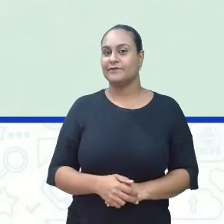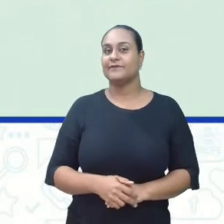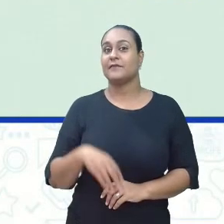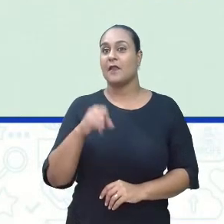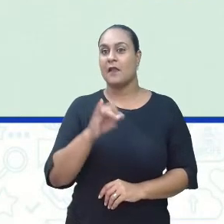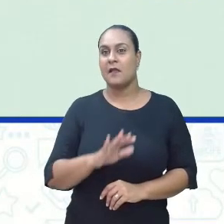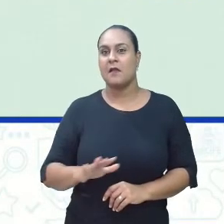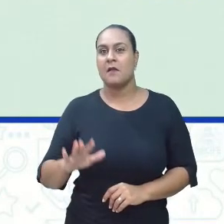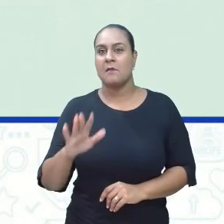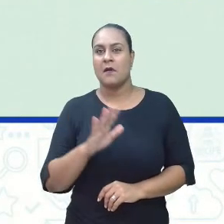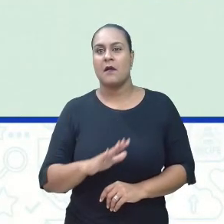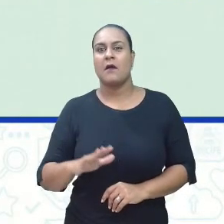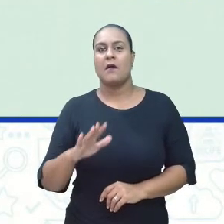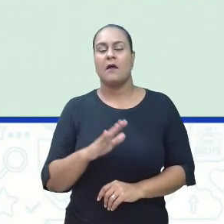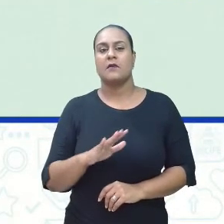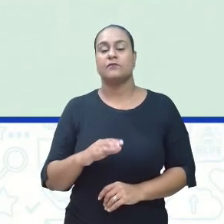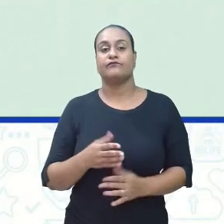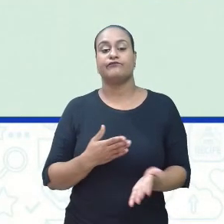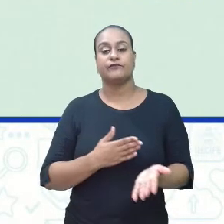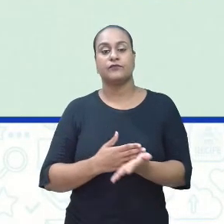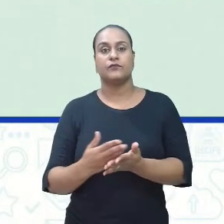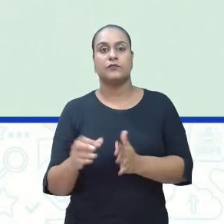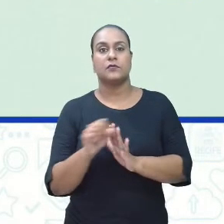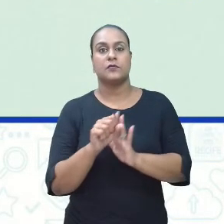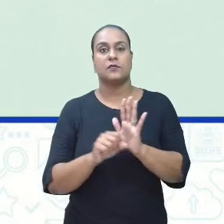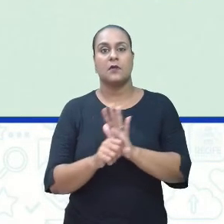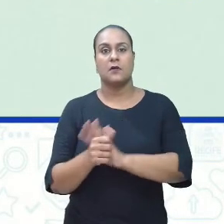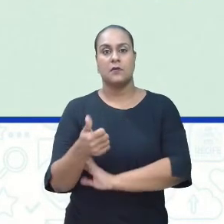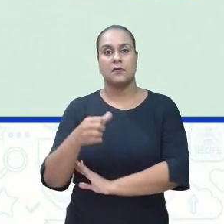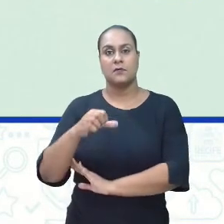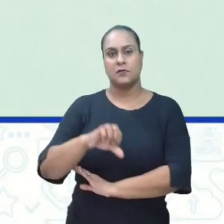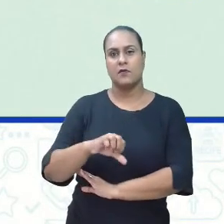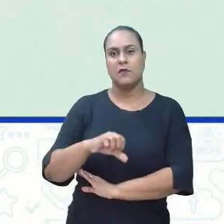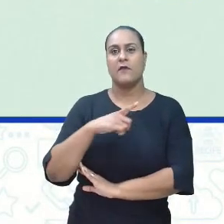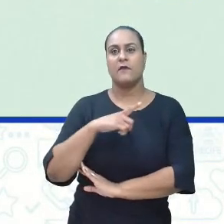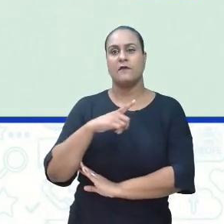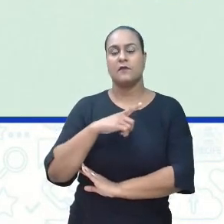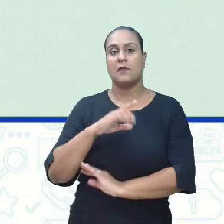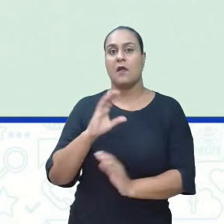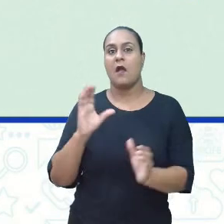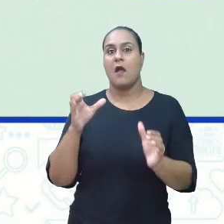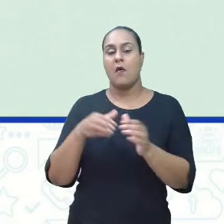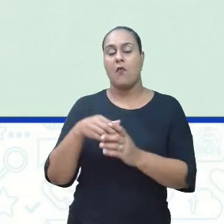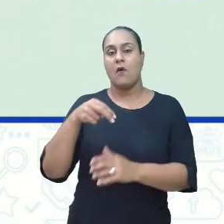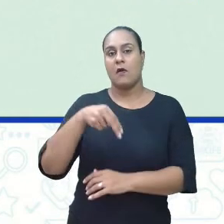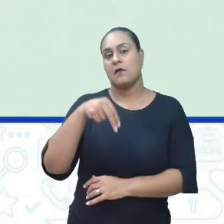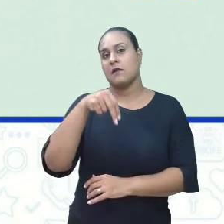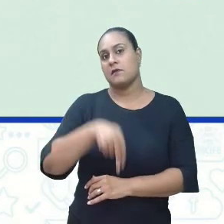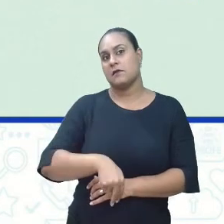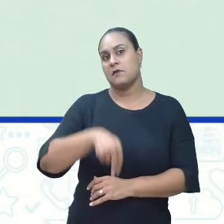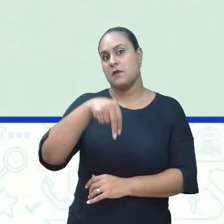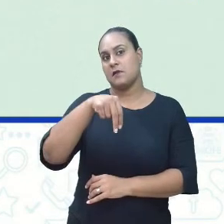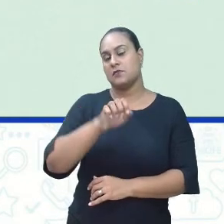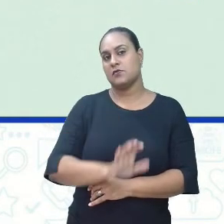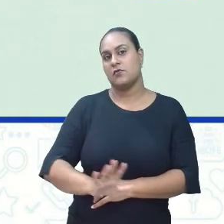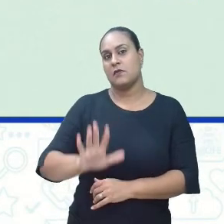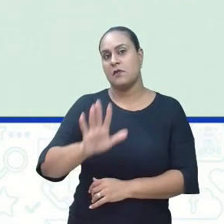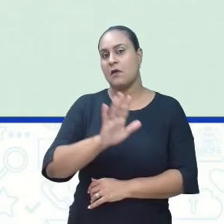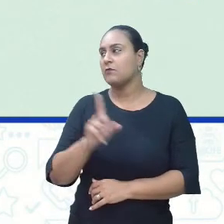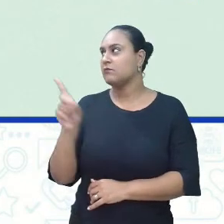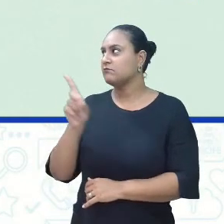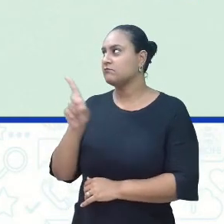do começo do século XIX, em que a gente traz ali a Guarda Nacional, não é? Essa é